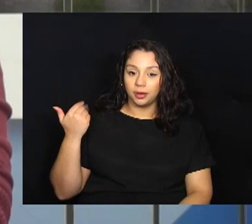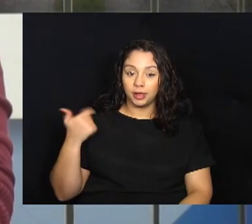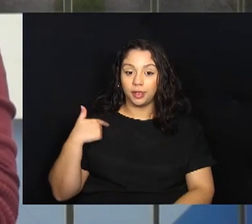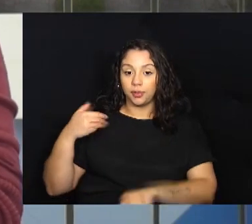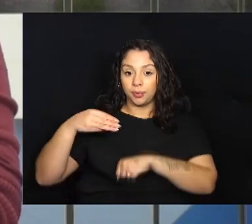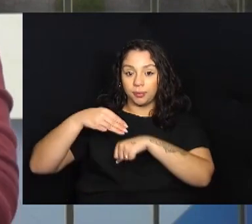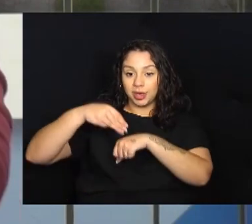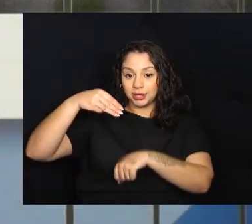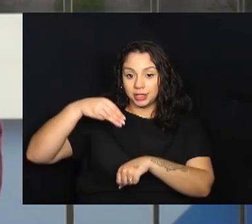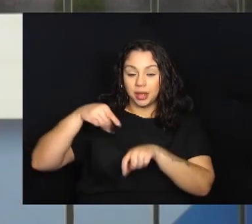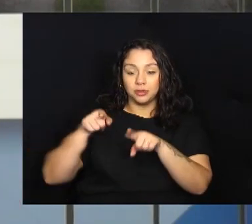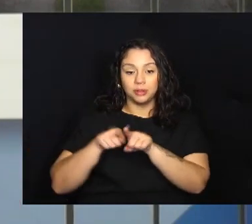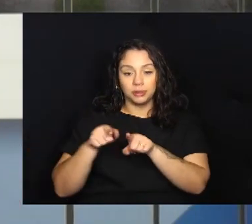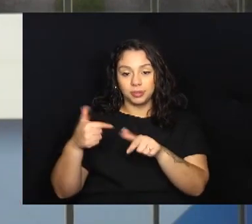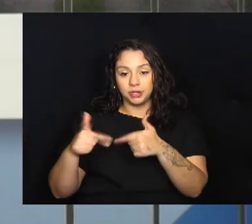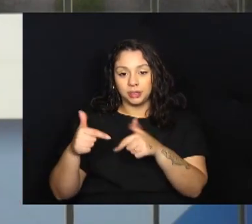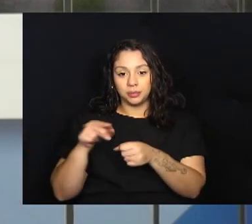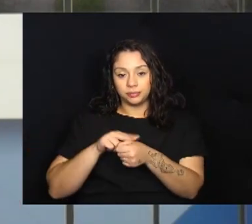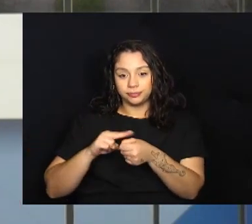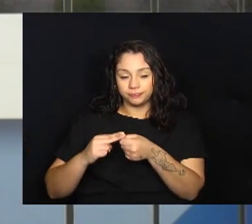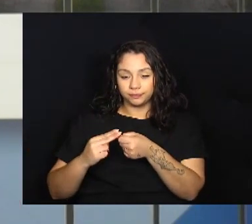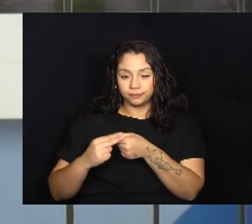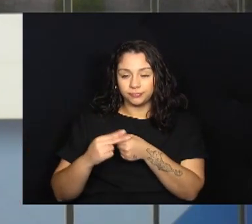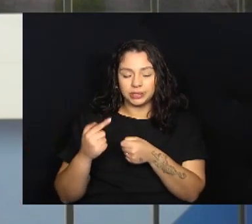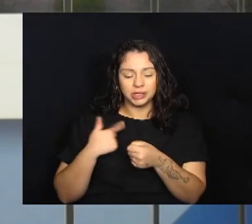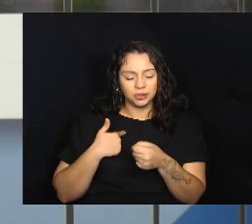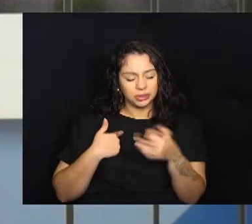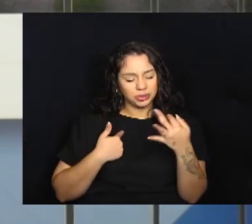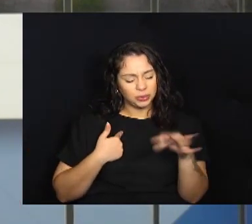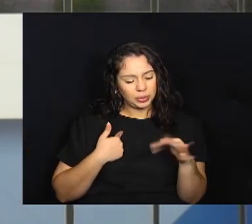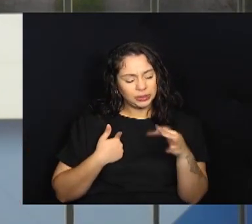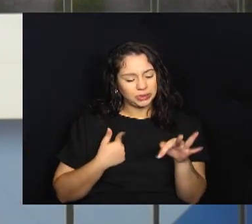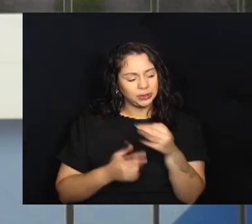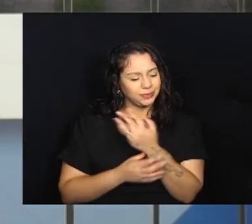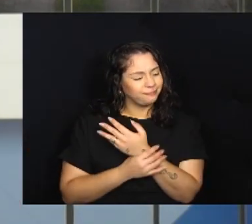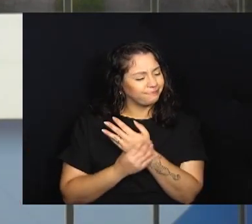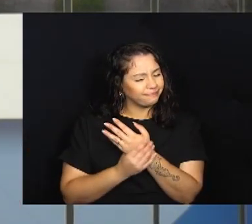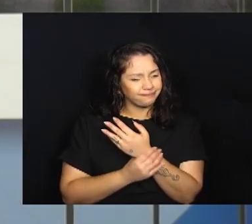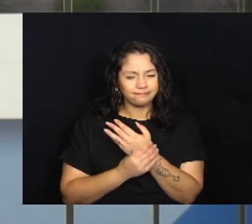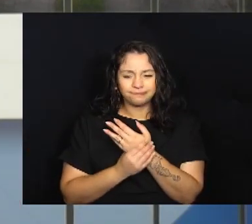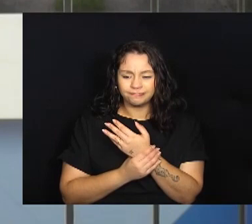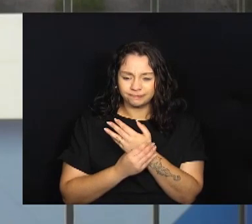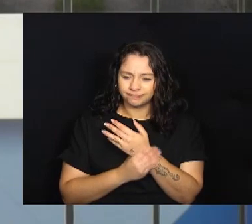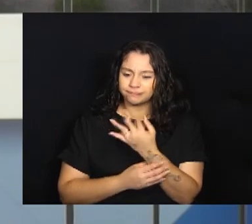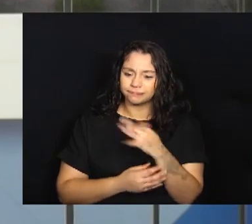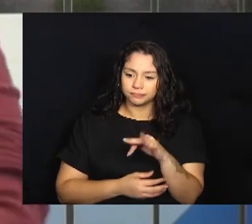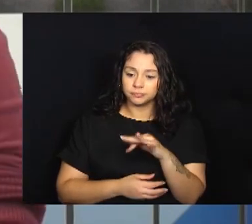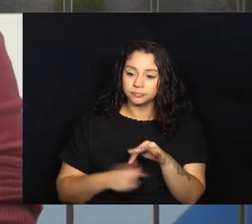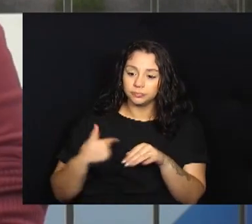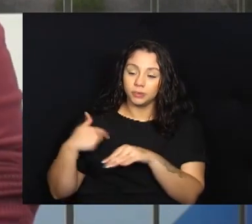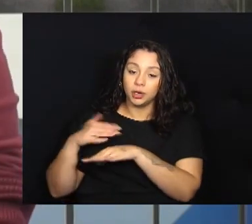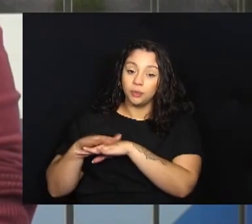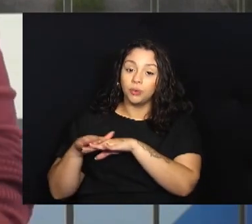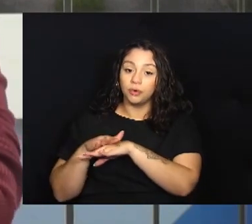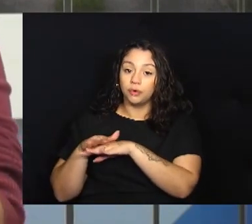mestrado e trabalhando na Unicamp, eu comecei a ter uma dor, né? E eu fui conversar com uma médica do trabalho e ela só me orientou